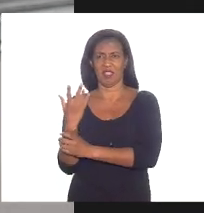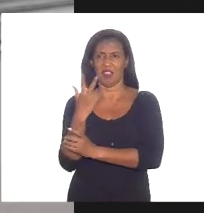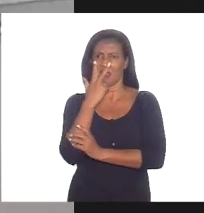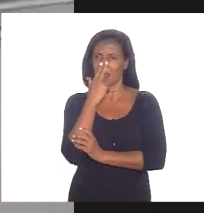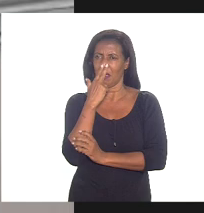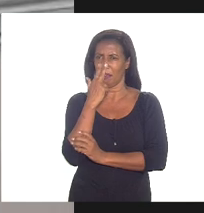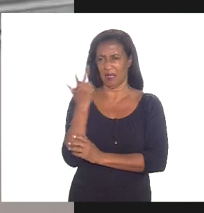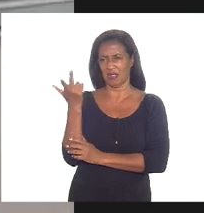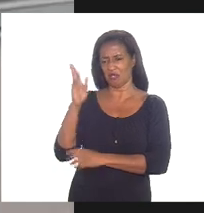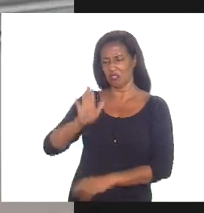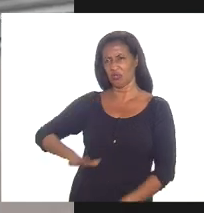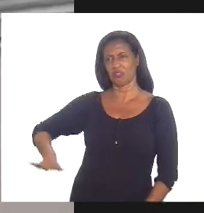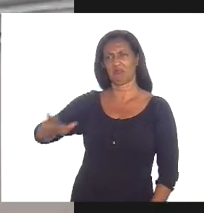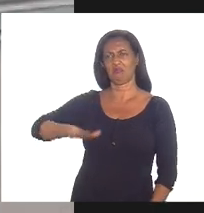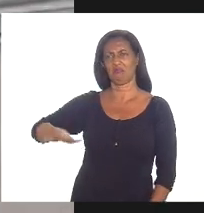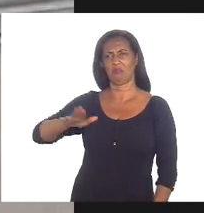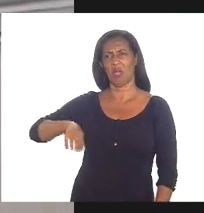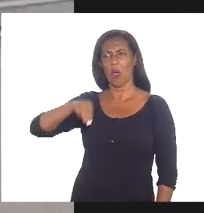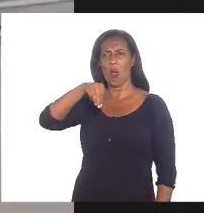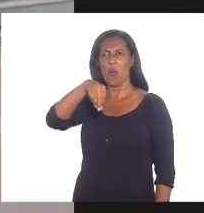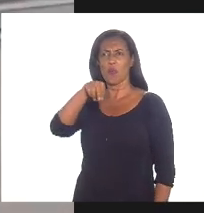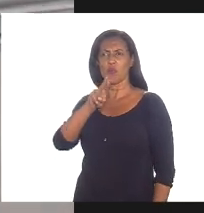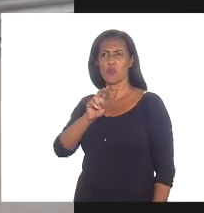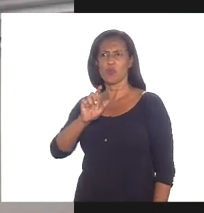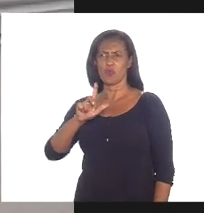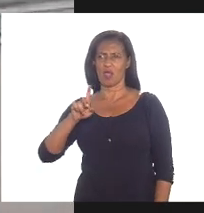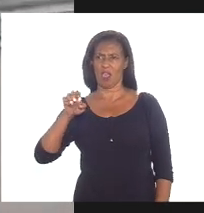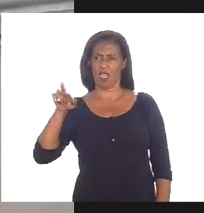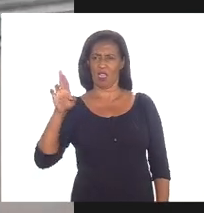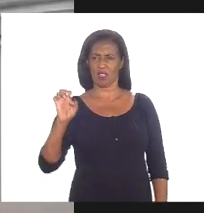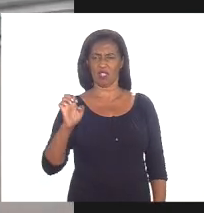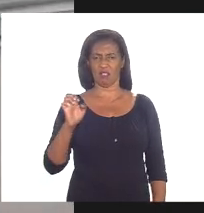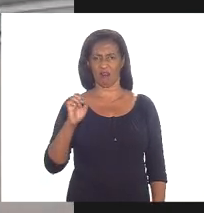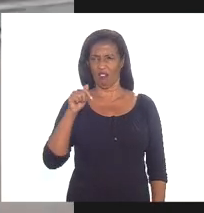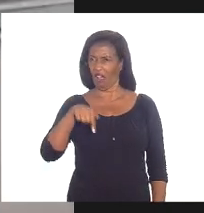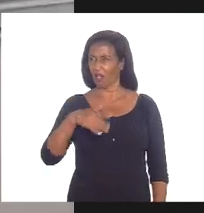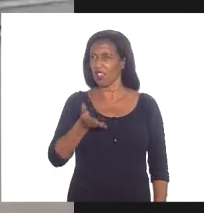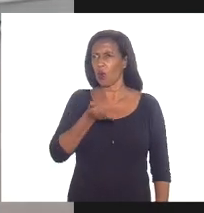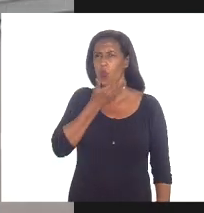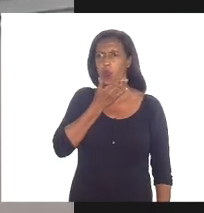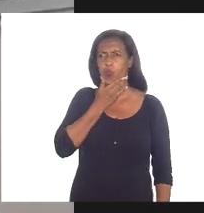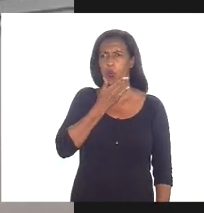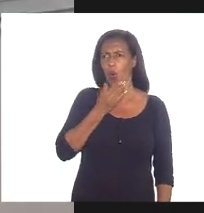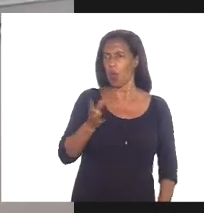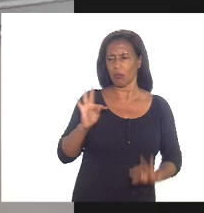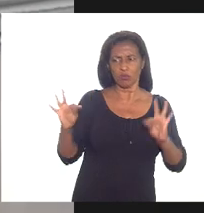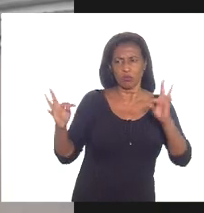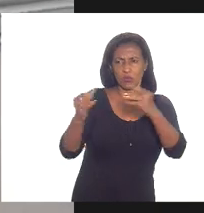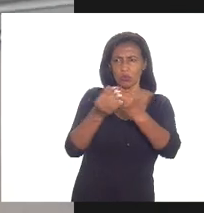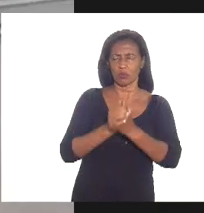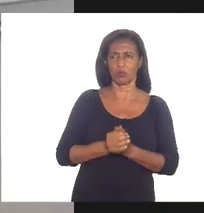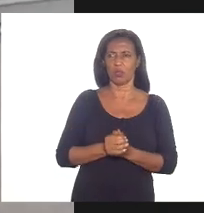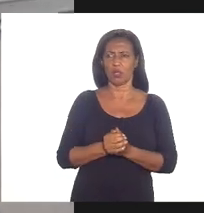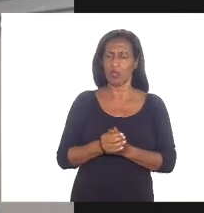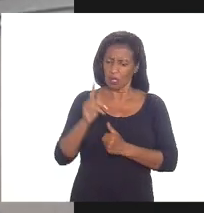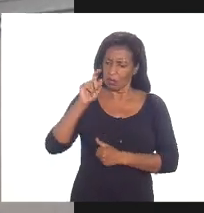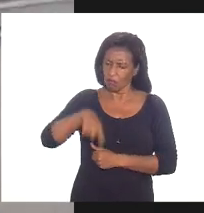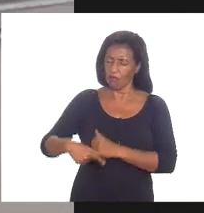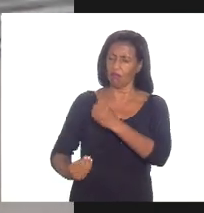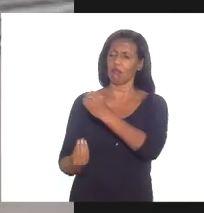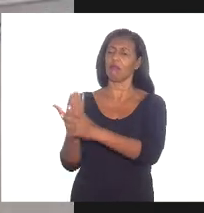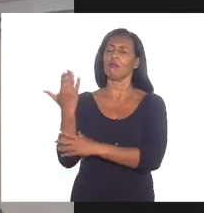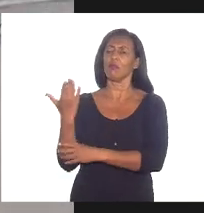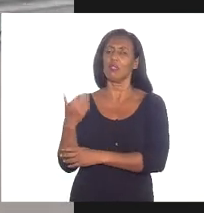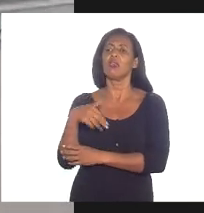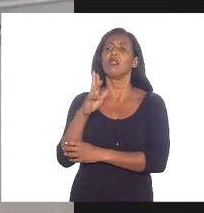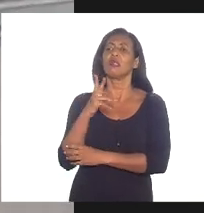moleque. Aqui todo mundo é homem. Então tem que aparecer, tem que começar a vir à tona. Tem que começar a vir à tona. Então a